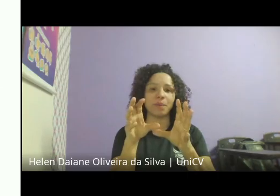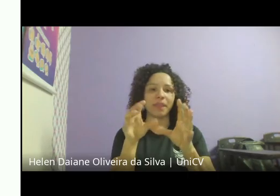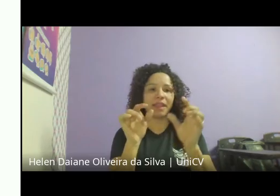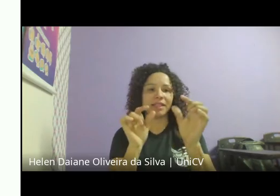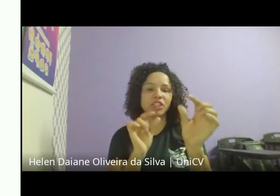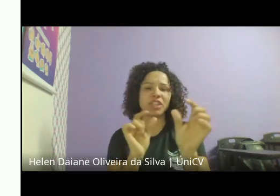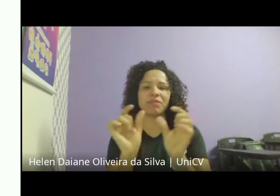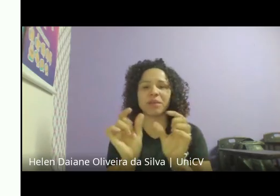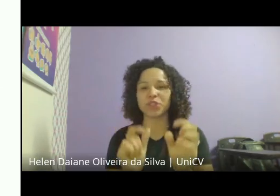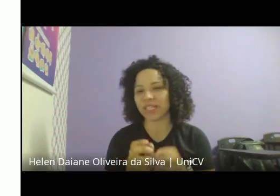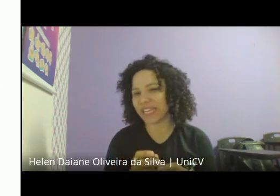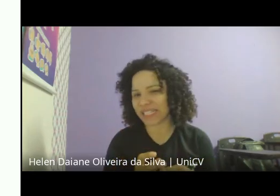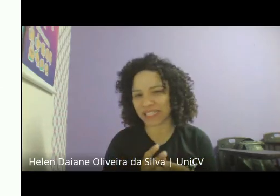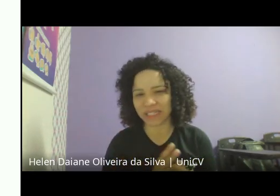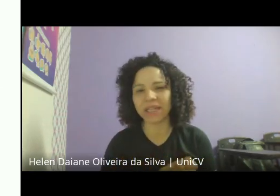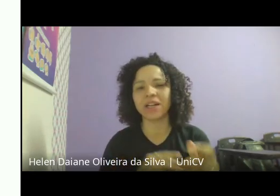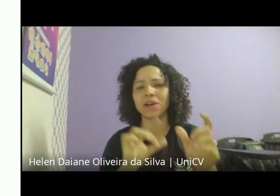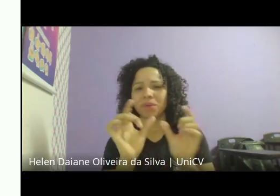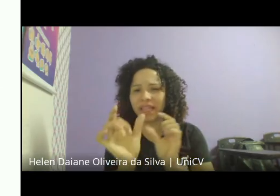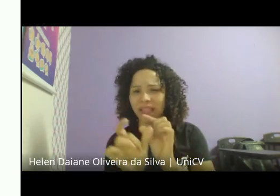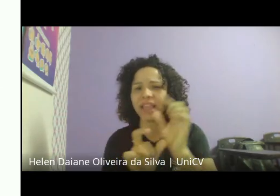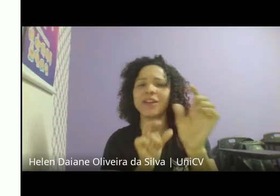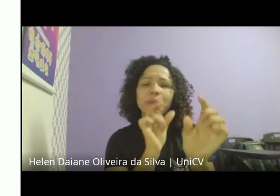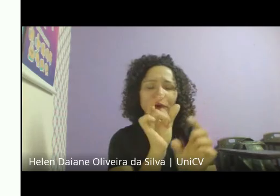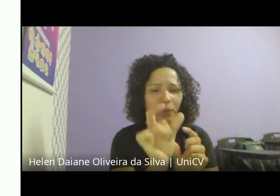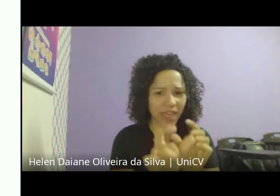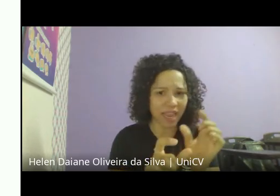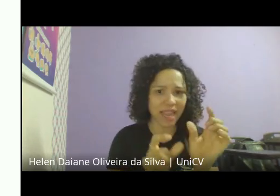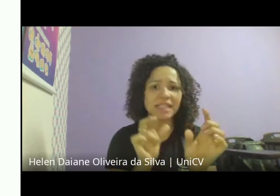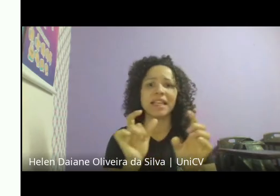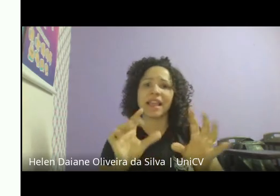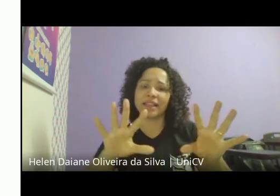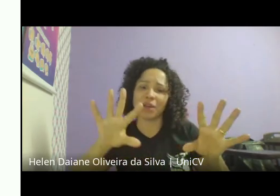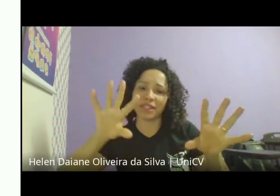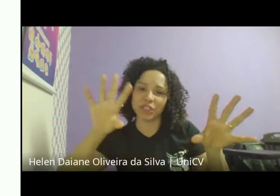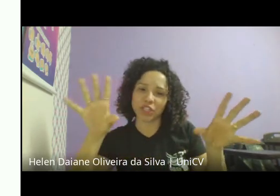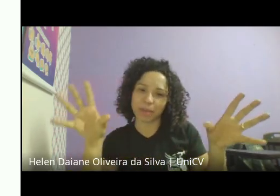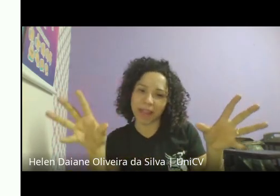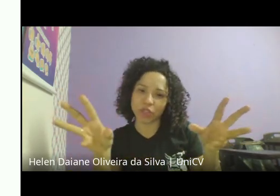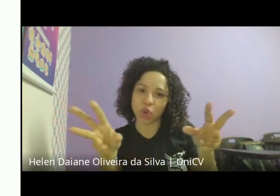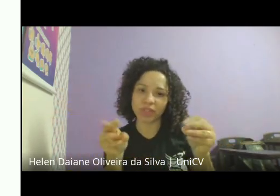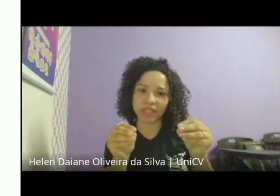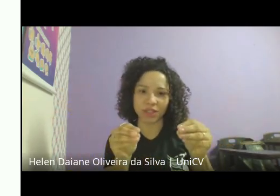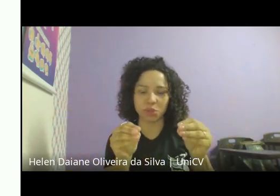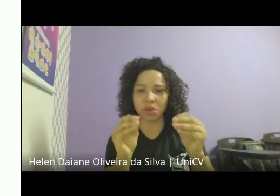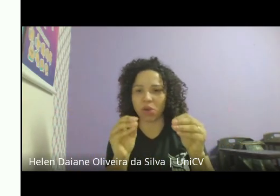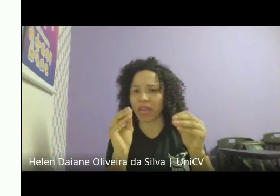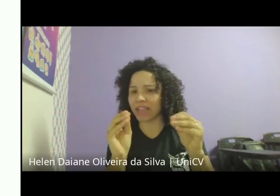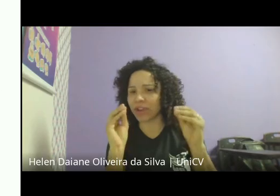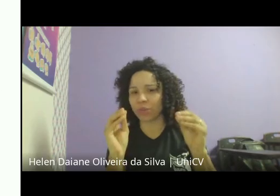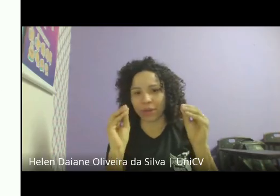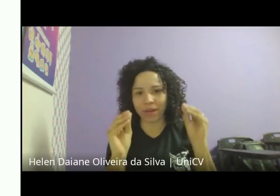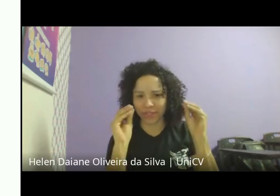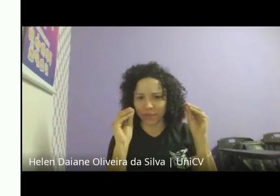principal. Às vezes a gente tem verbos de ligação, né? No português. Então, assim, gente, é mais conciso.